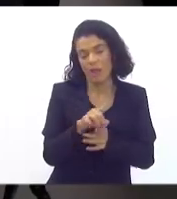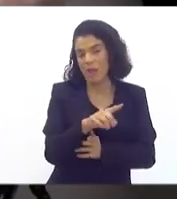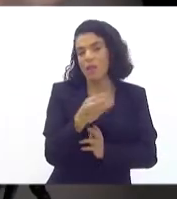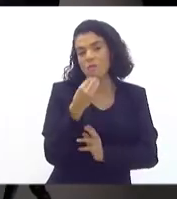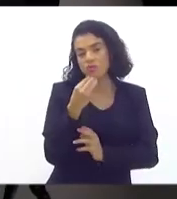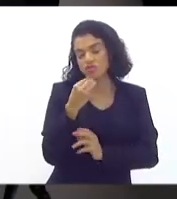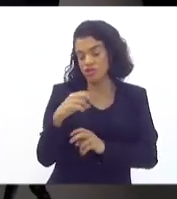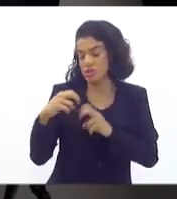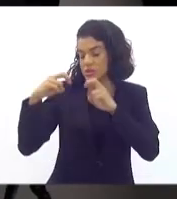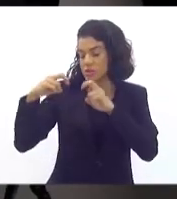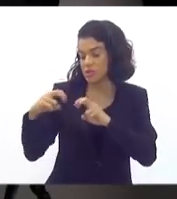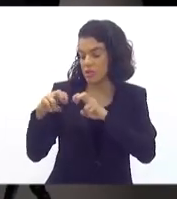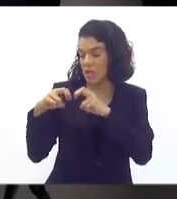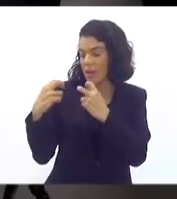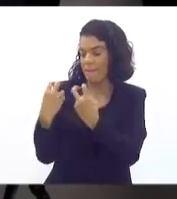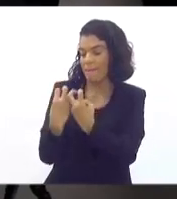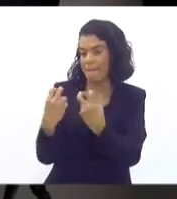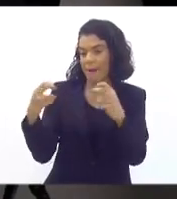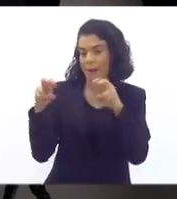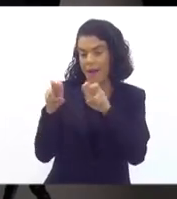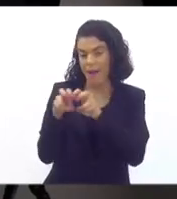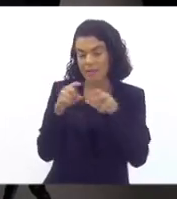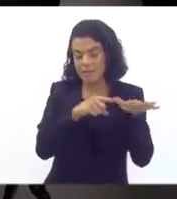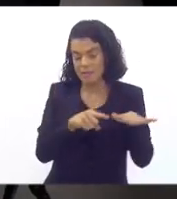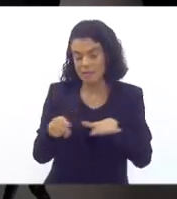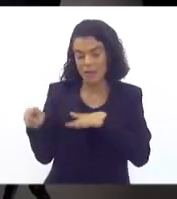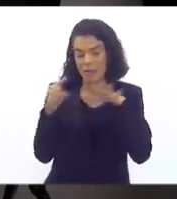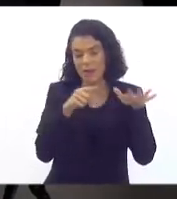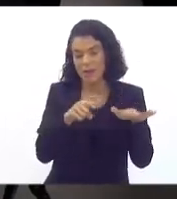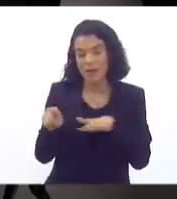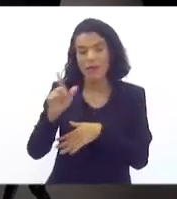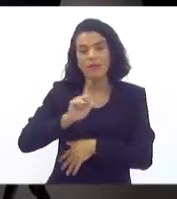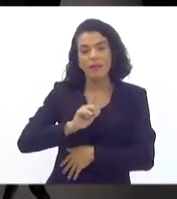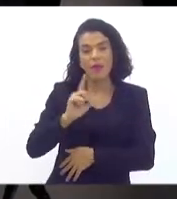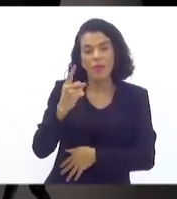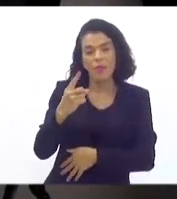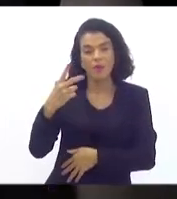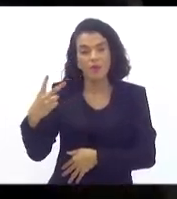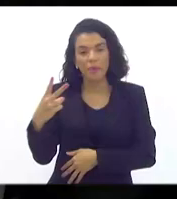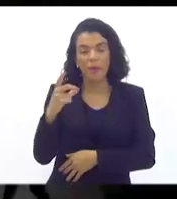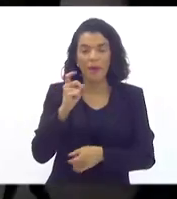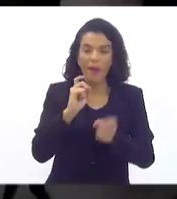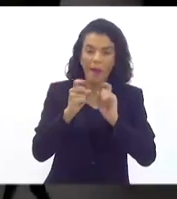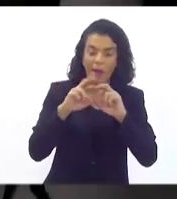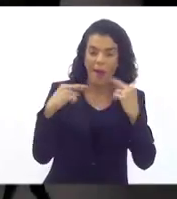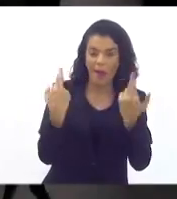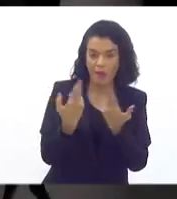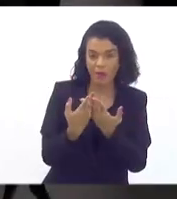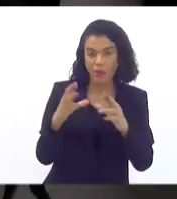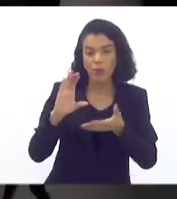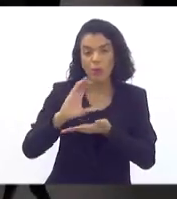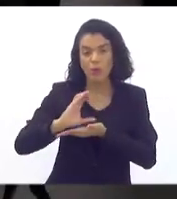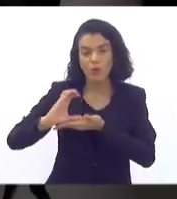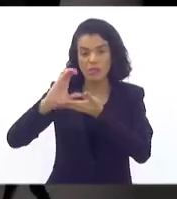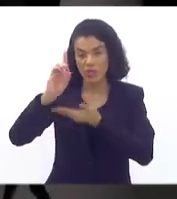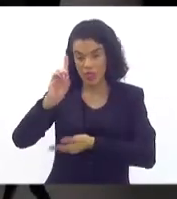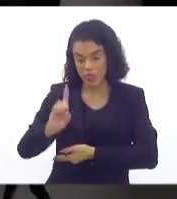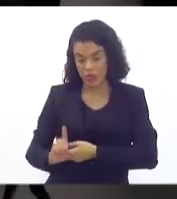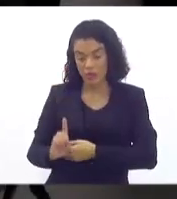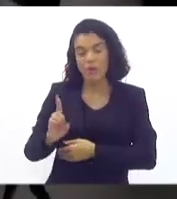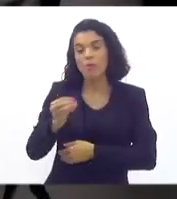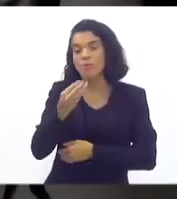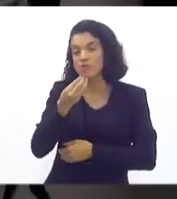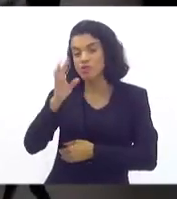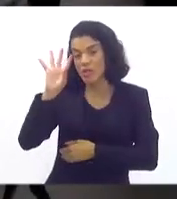podia sentar conosco a gente todas toda semana a gente tem uma duas reuniões internas do Conselho diretor e poderíamos ter Dido